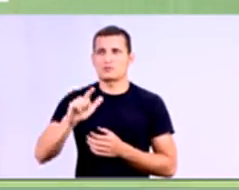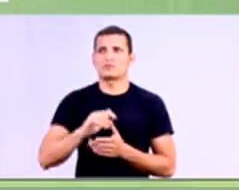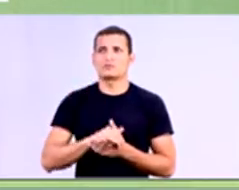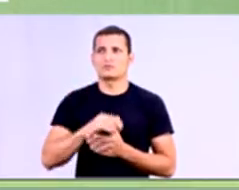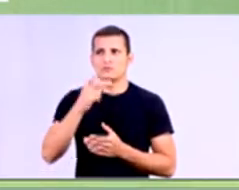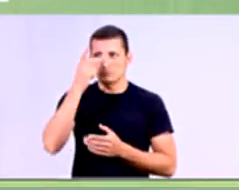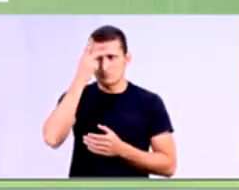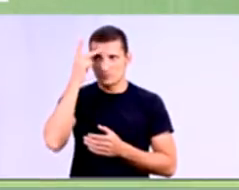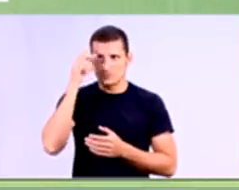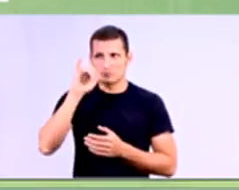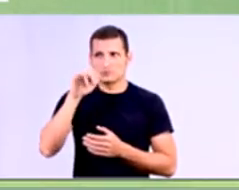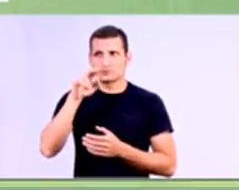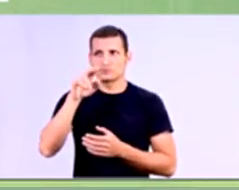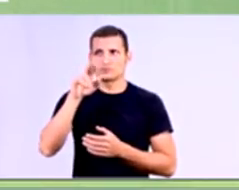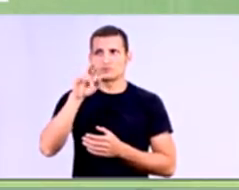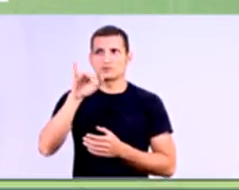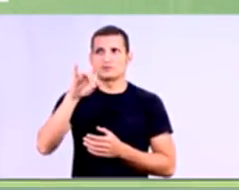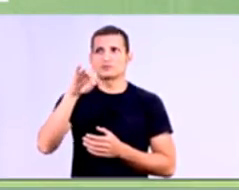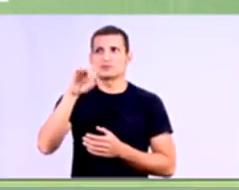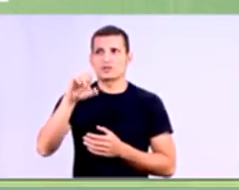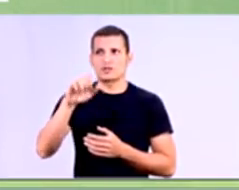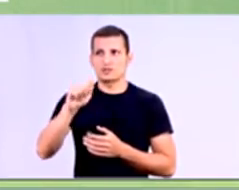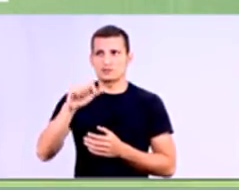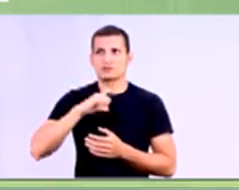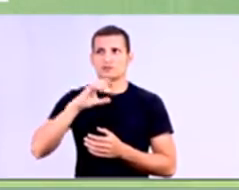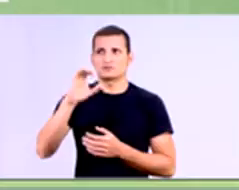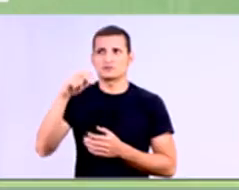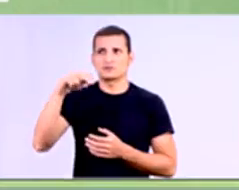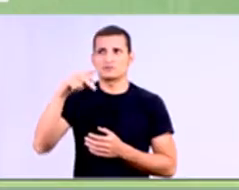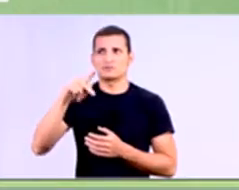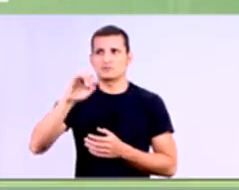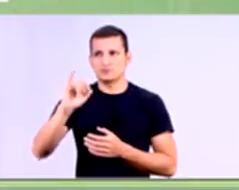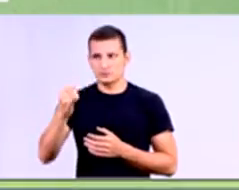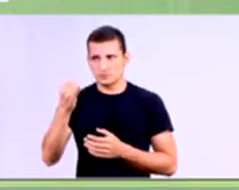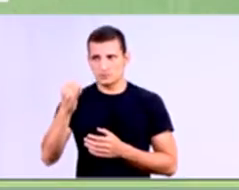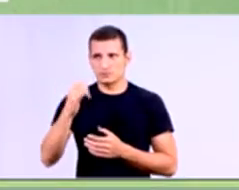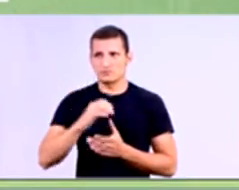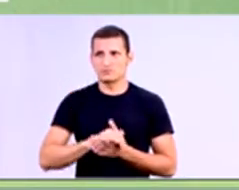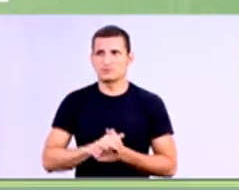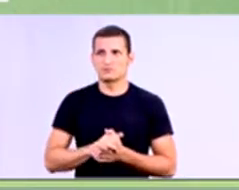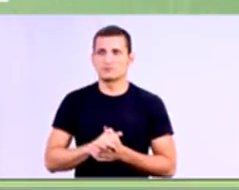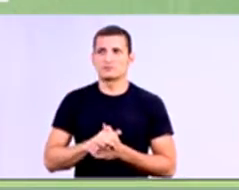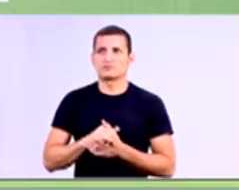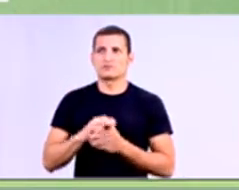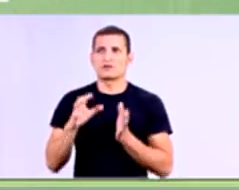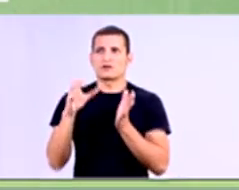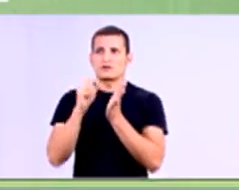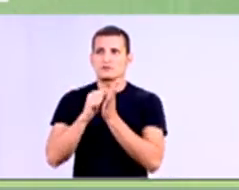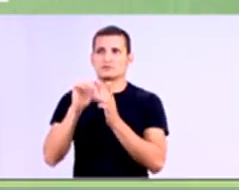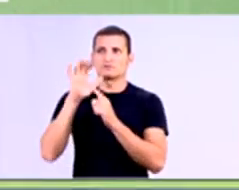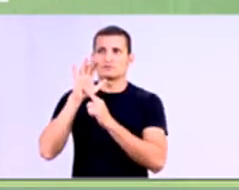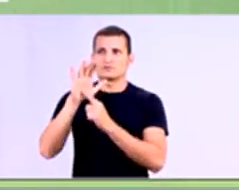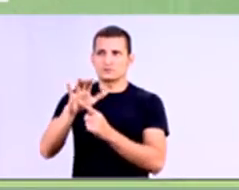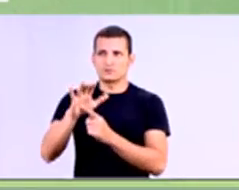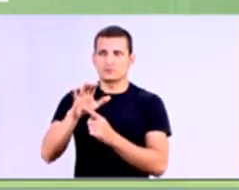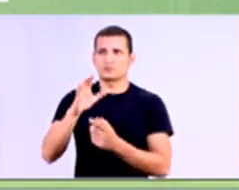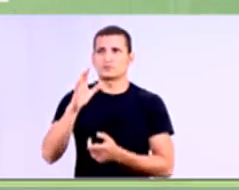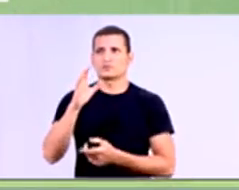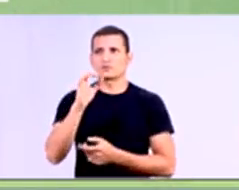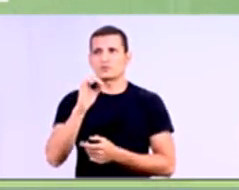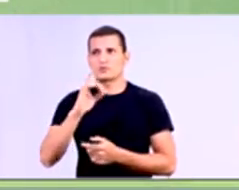Pessoa jurídica não tem CPF, ela tem CNPJ. E um cadastro de fornecedor, um